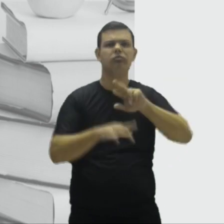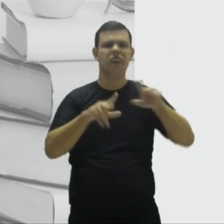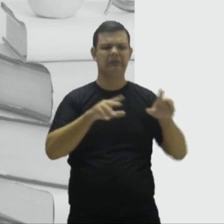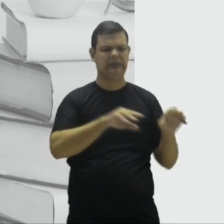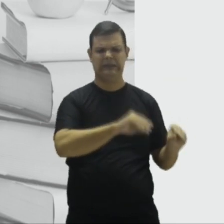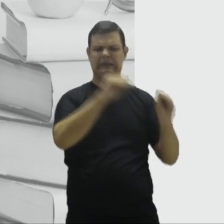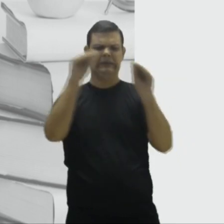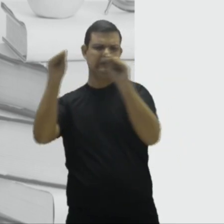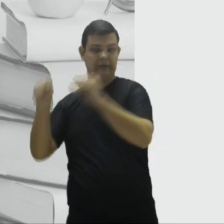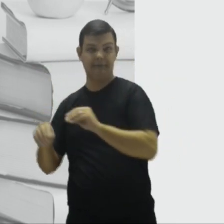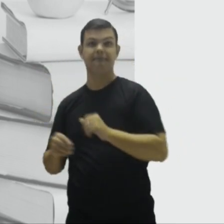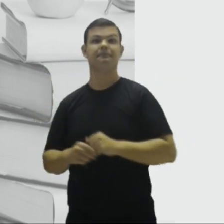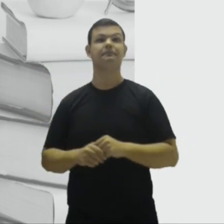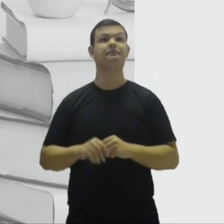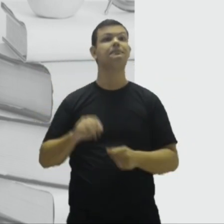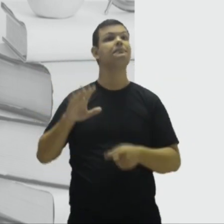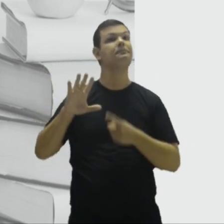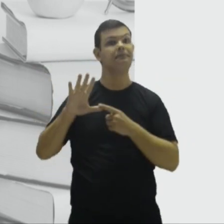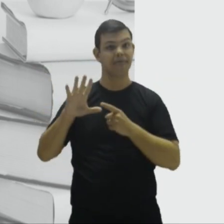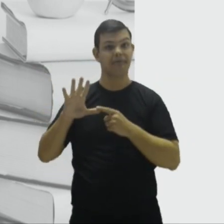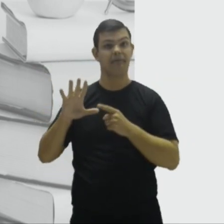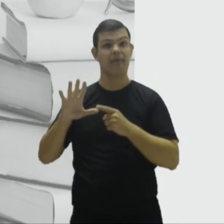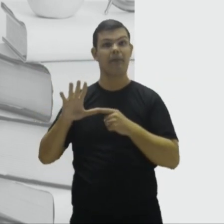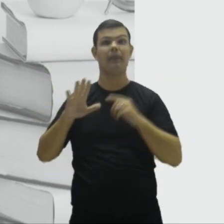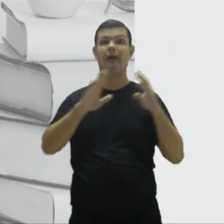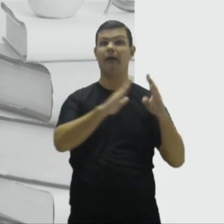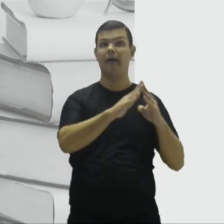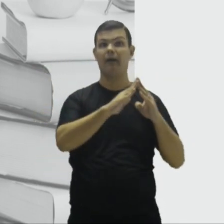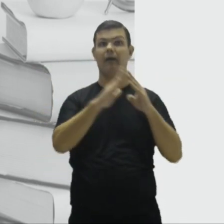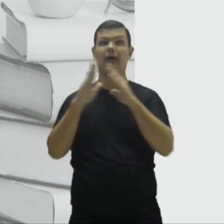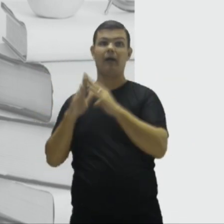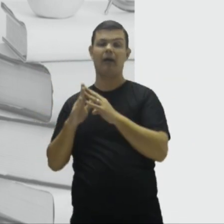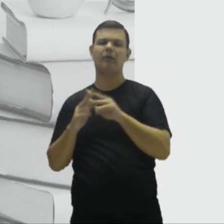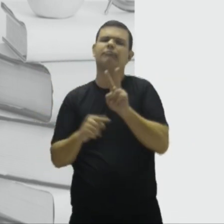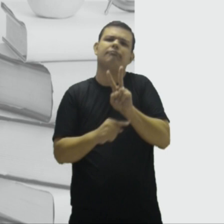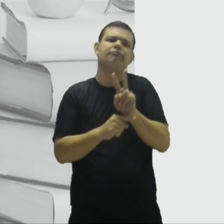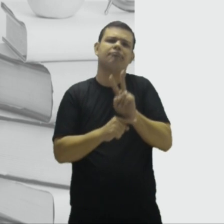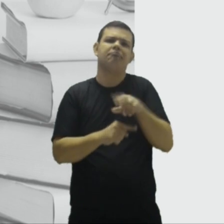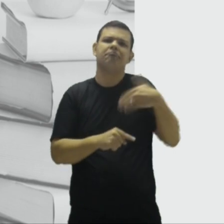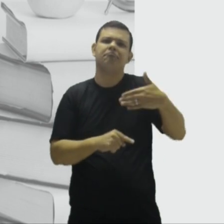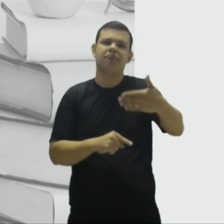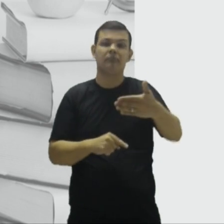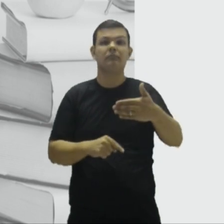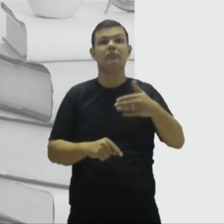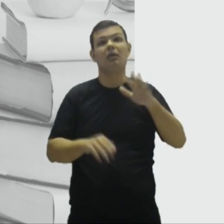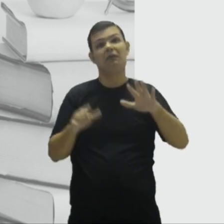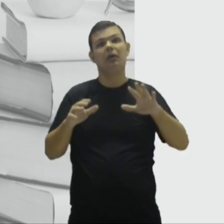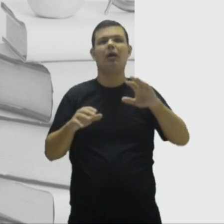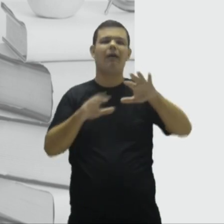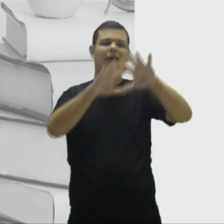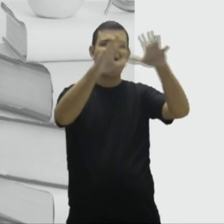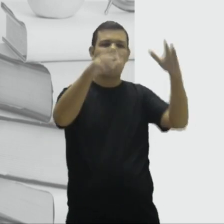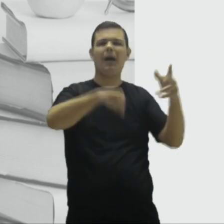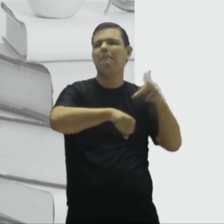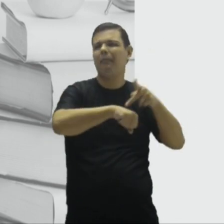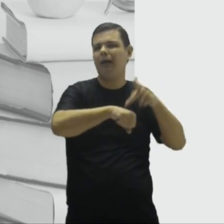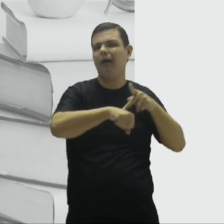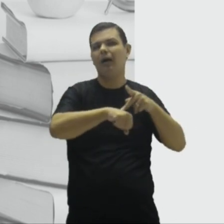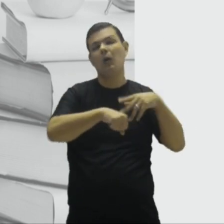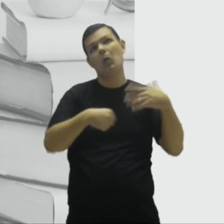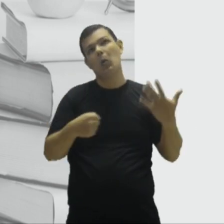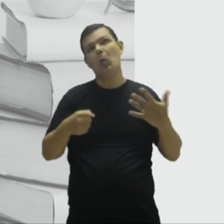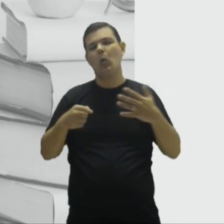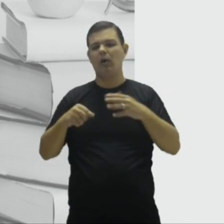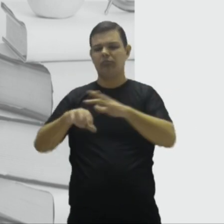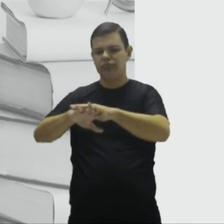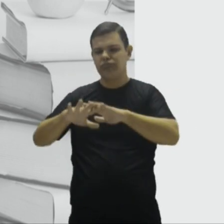mudar. E também nós temos as habitações temporárias, que eram habitações que aconteciam em cavernas, ou eram habitações feitas em